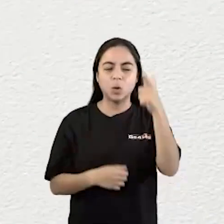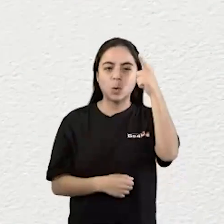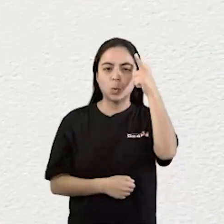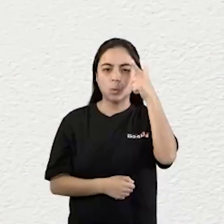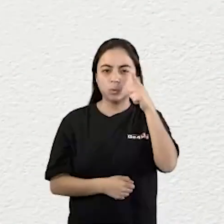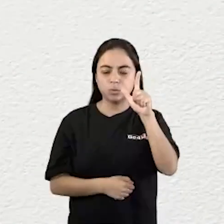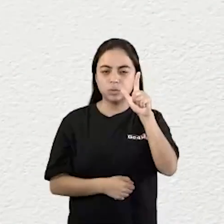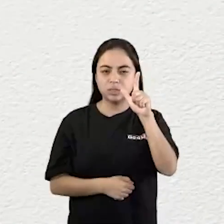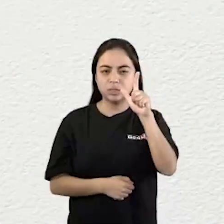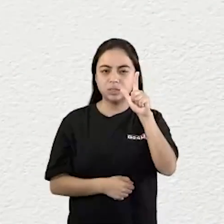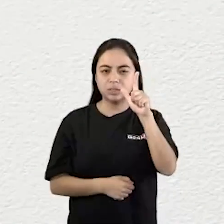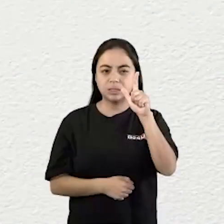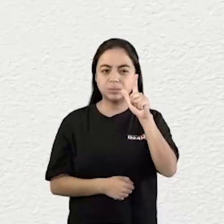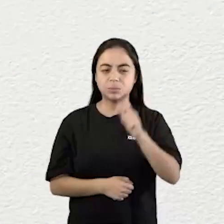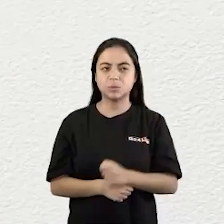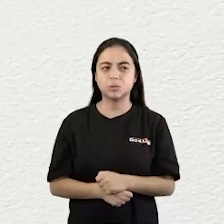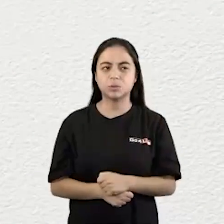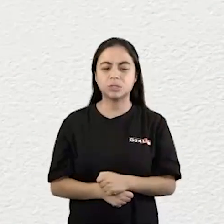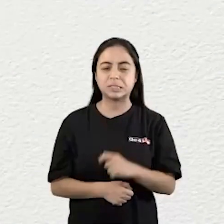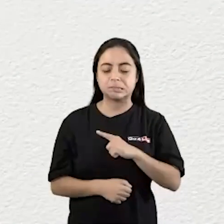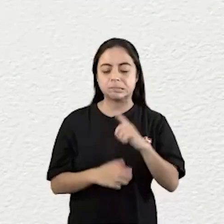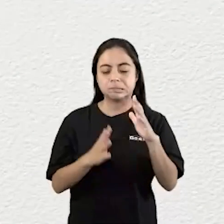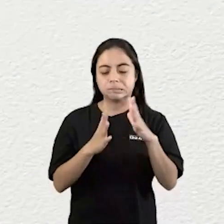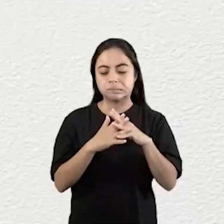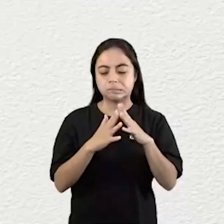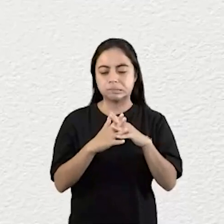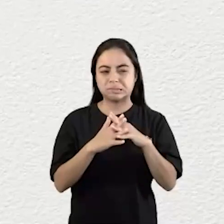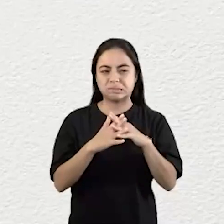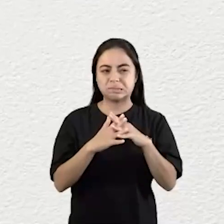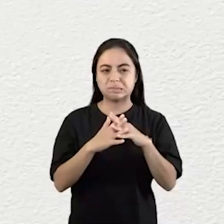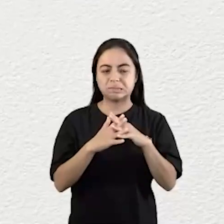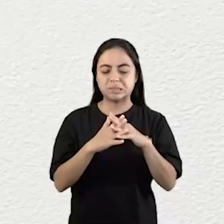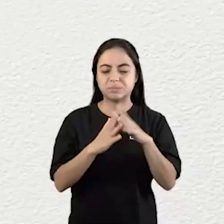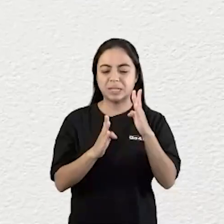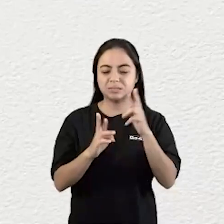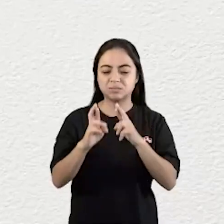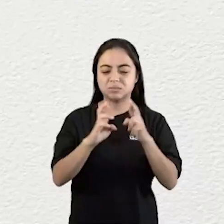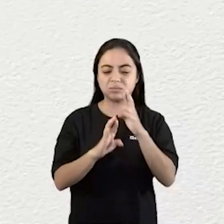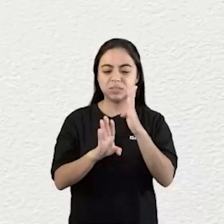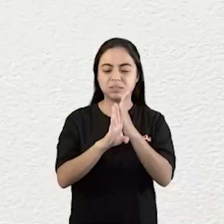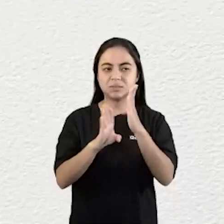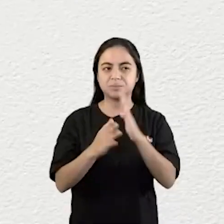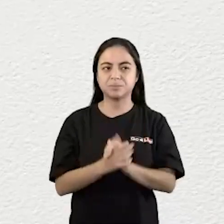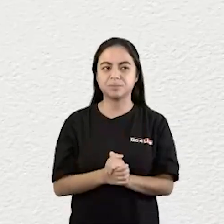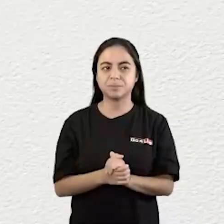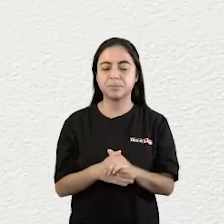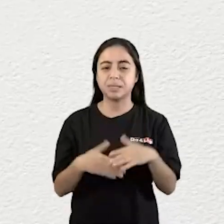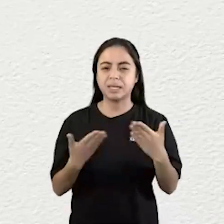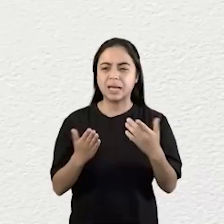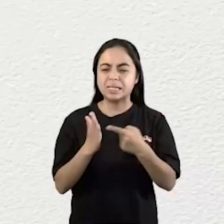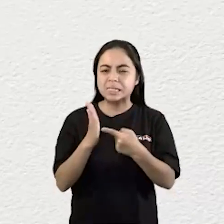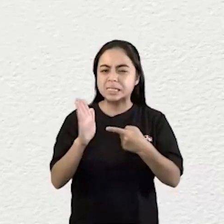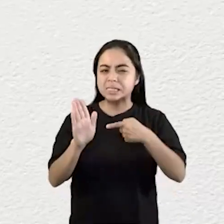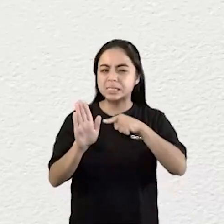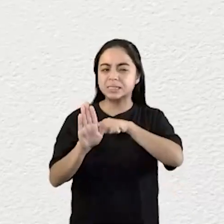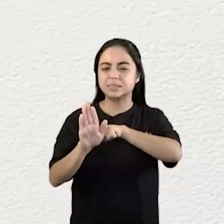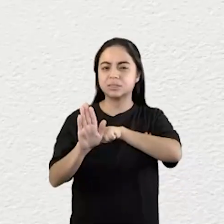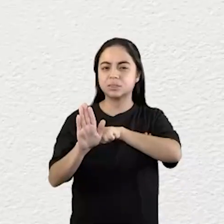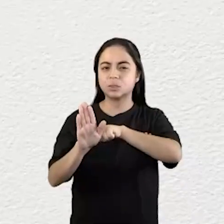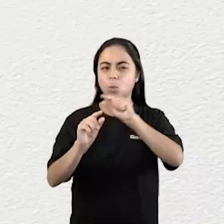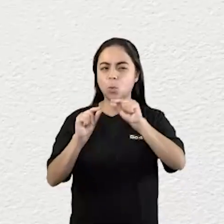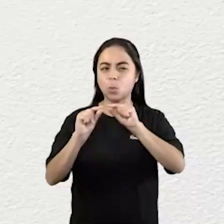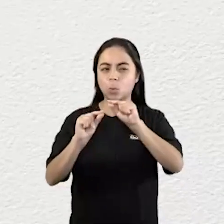por vezes, ter confusão na mente para estabelecer o diagnóstico. Quem pode estar por trás desse tipo de